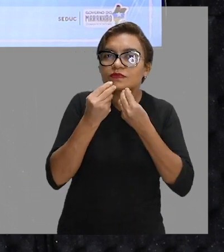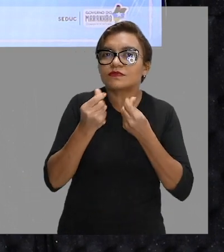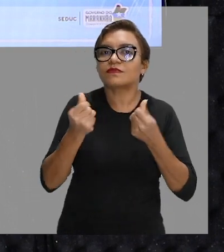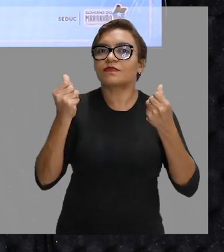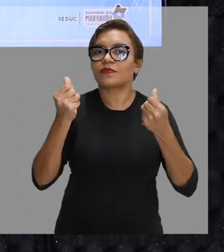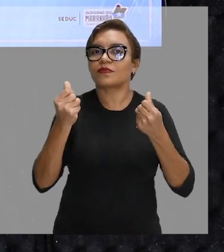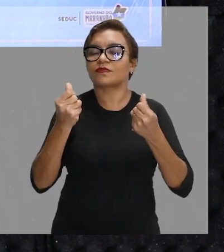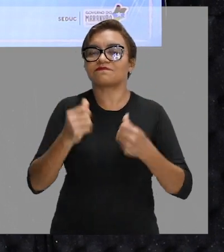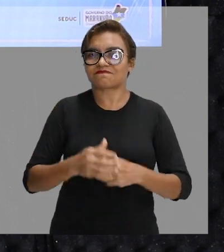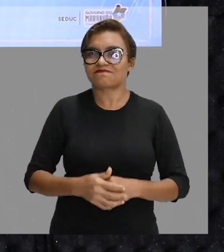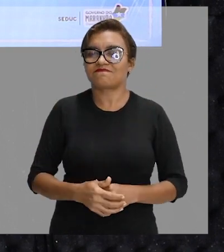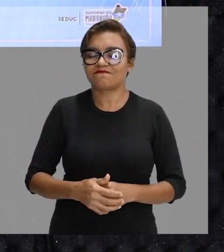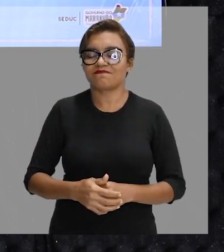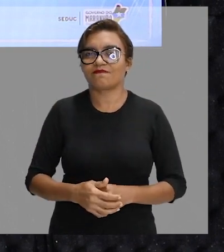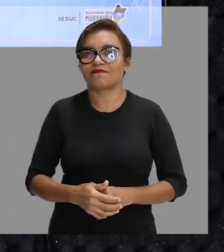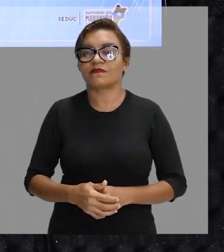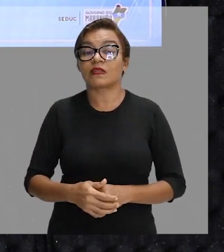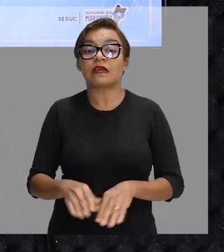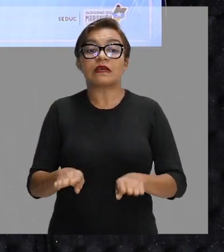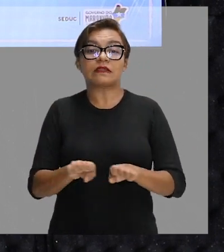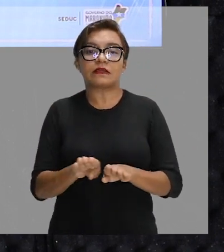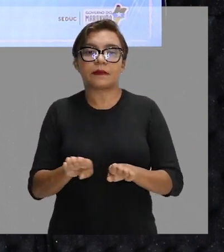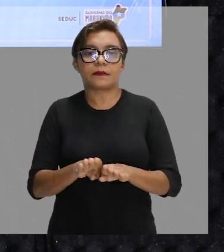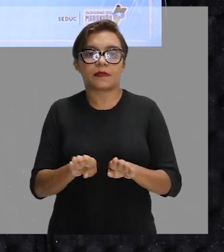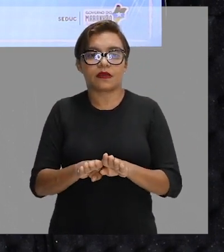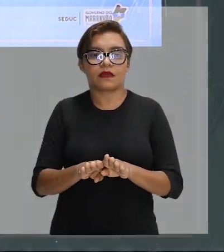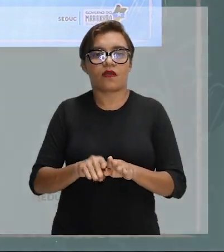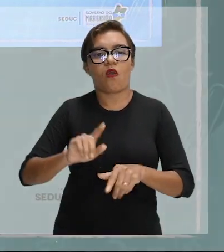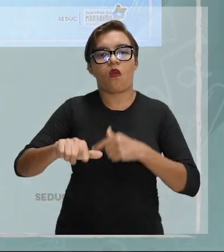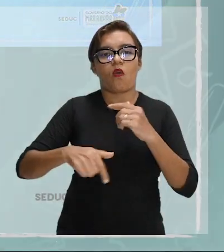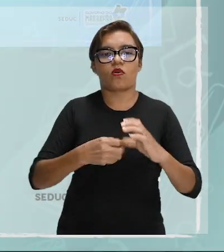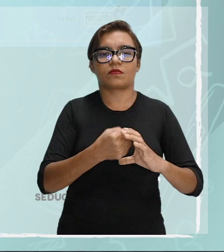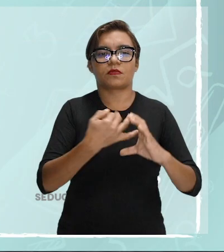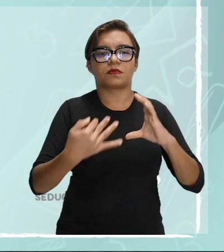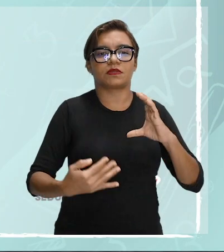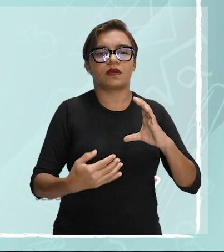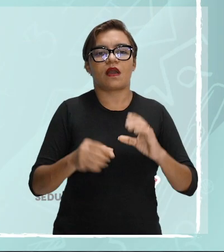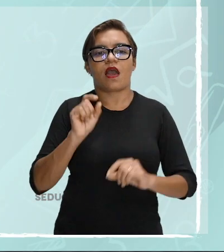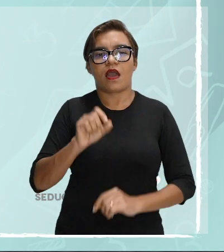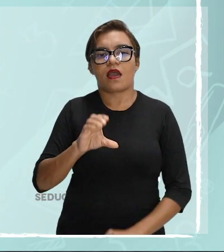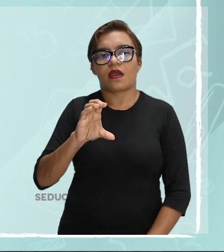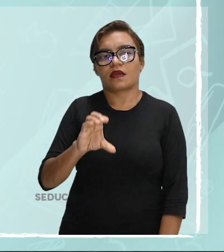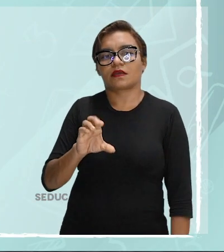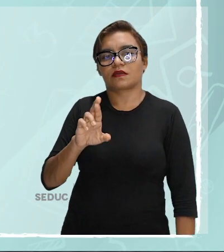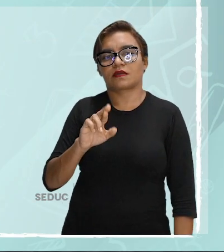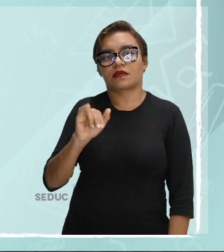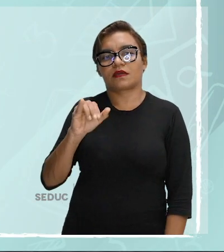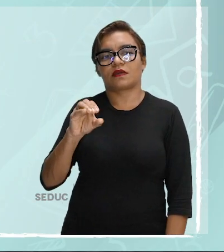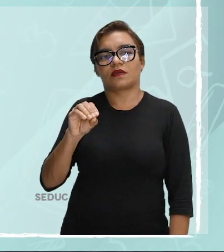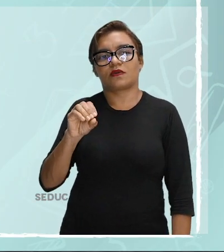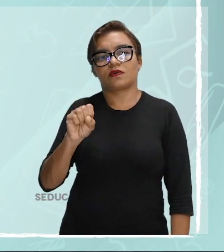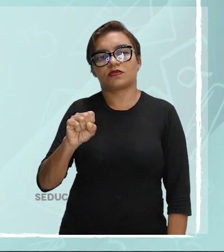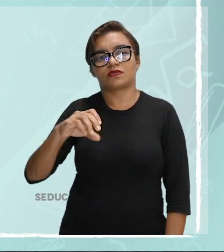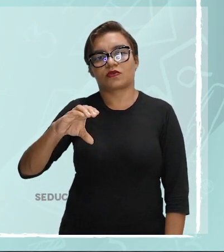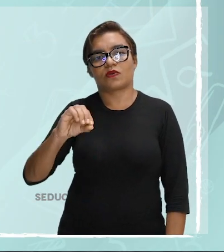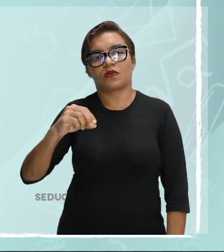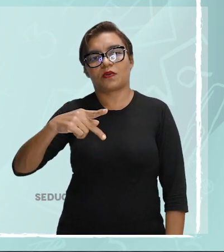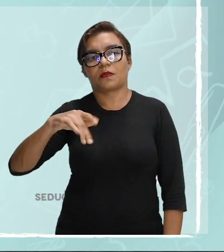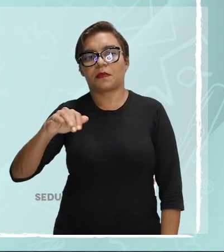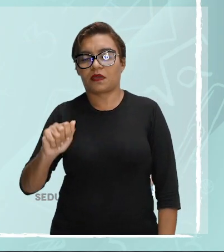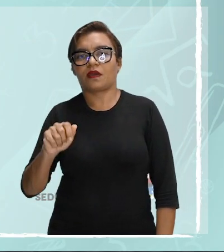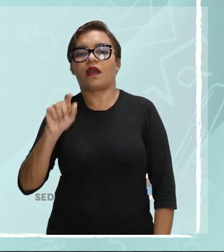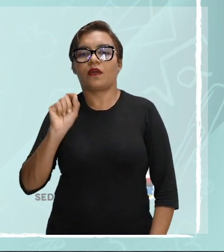Outra propriedade coligativa, turma, crioscopia. Então, a adição de um soluto não volátil a